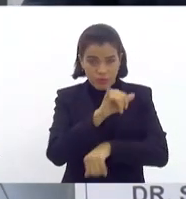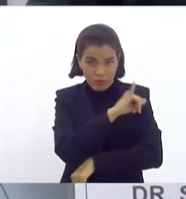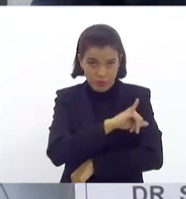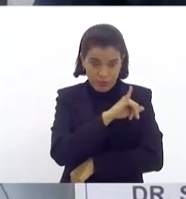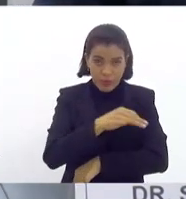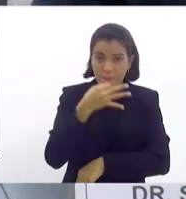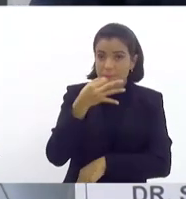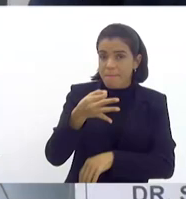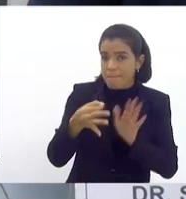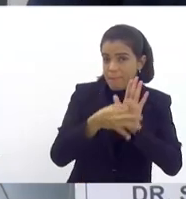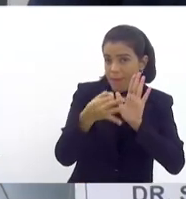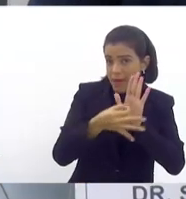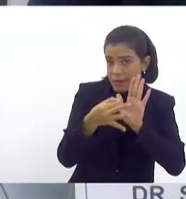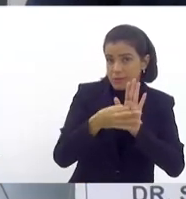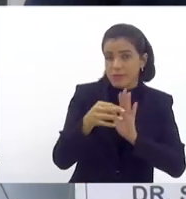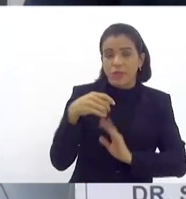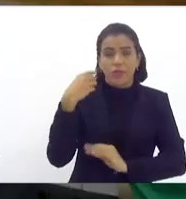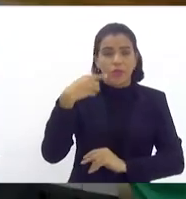doutor Serginho. Só um